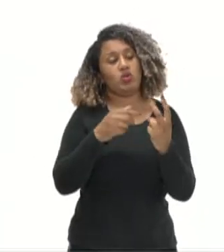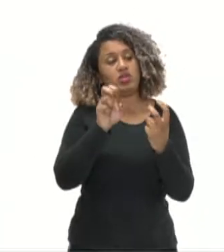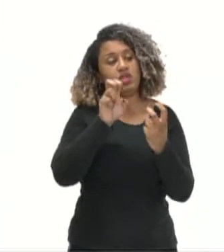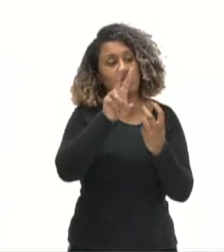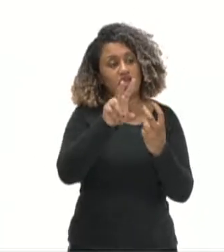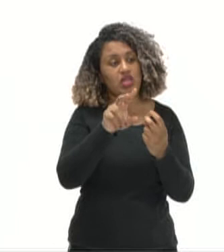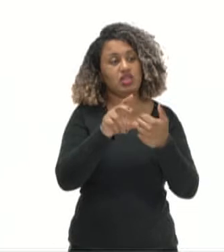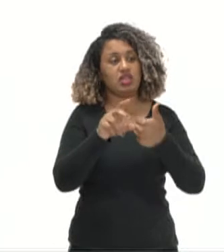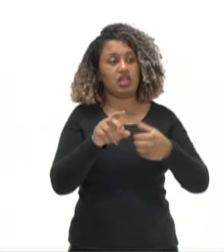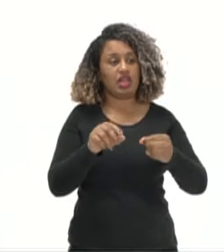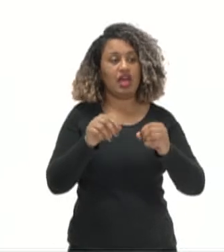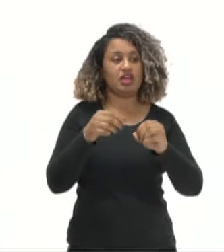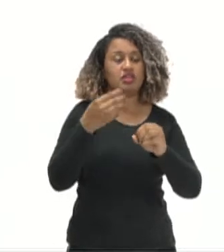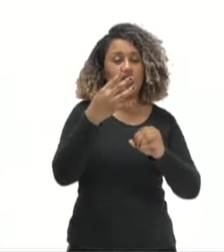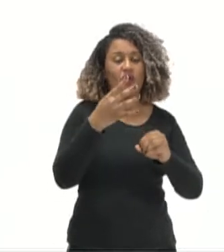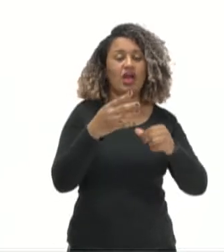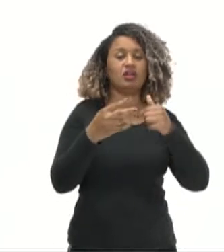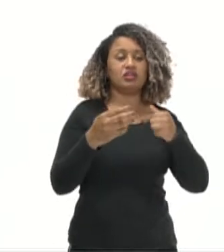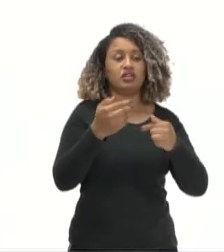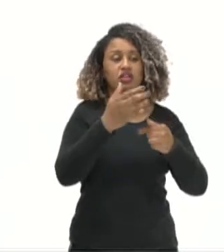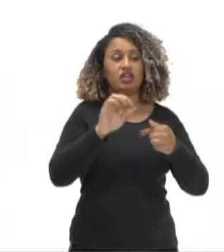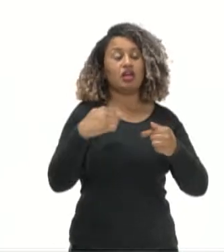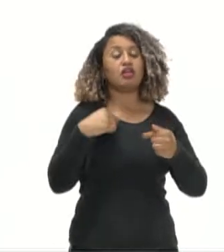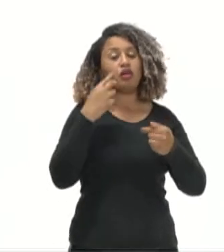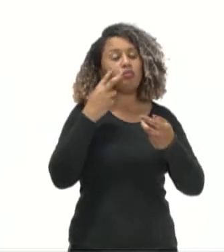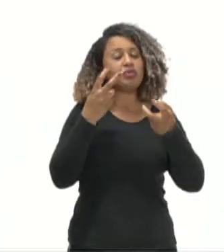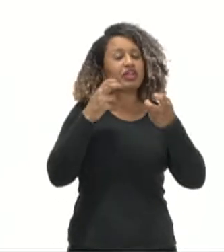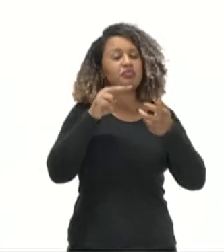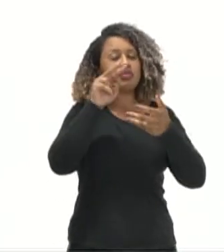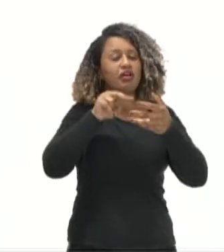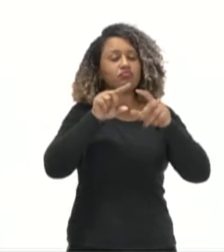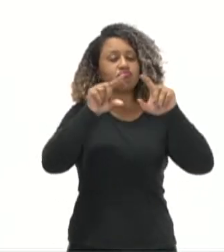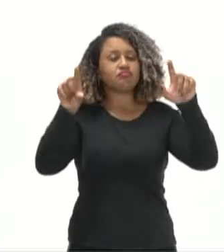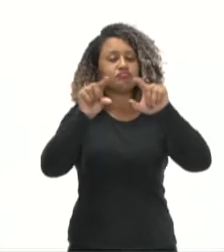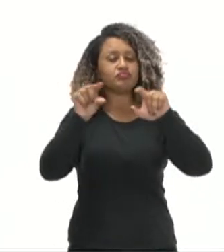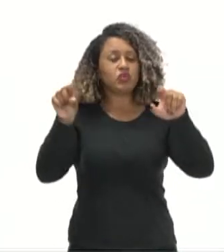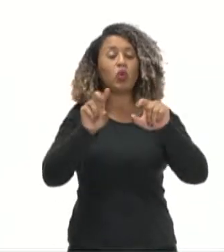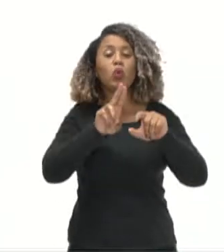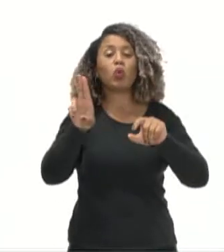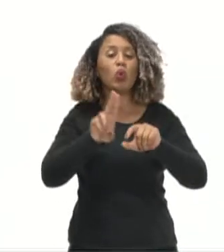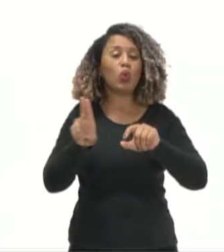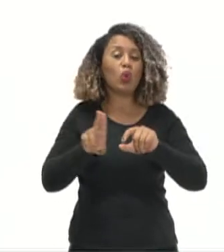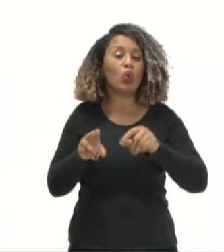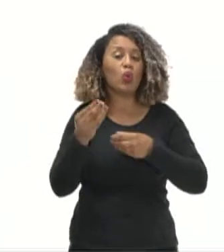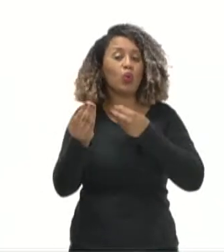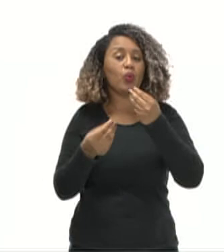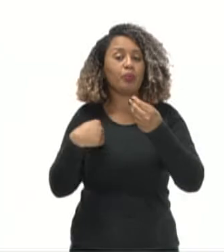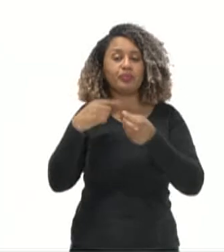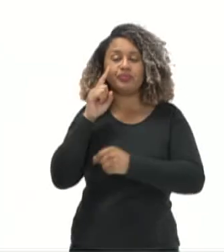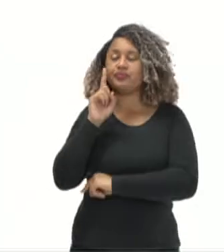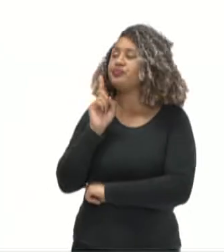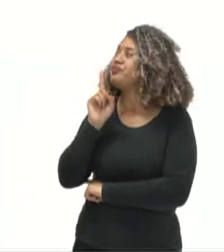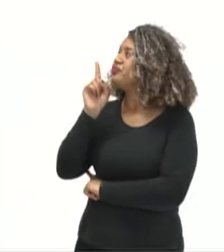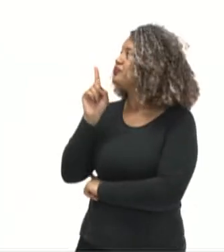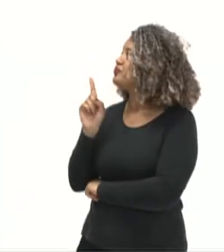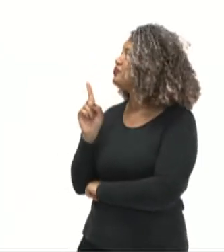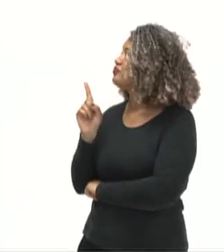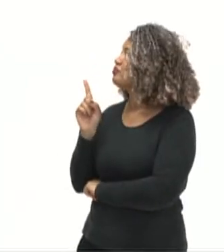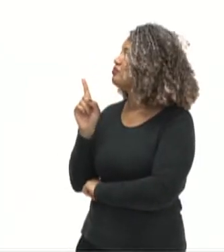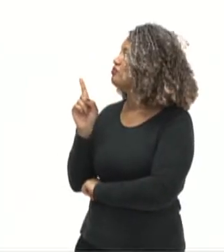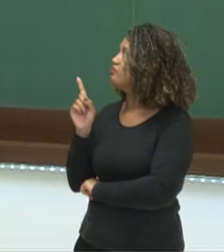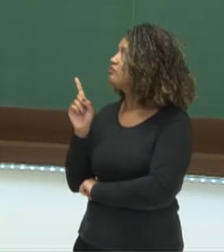a 5, ou seja, isso é 2 elevado à quinta potência. Mais um